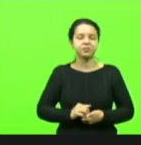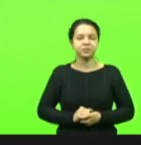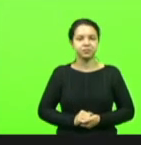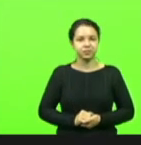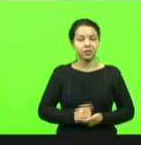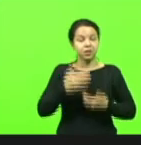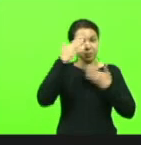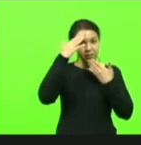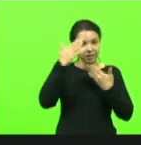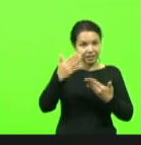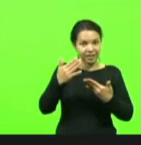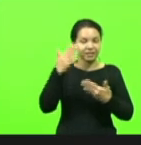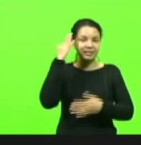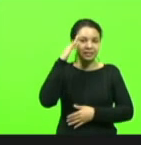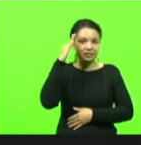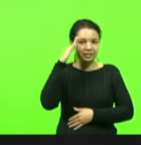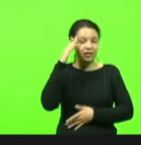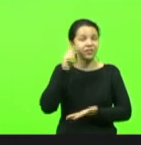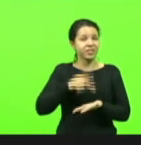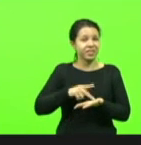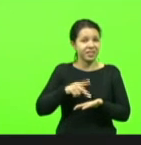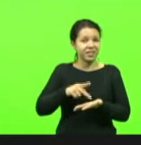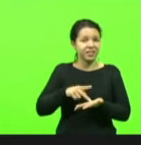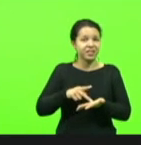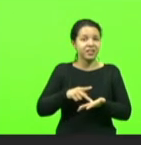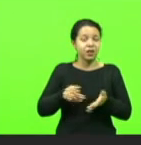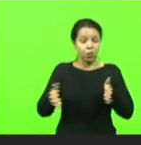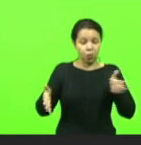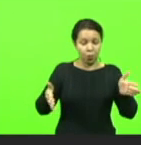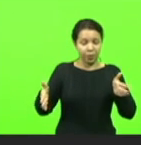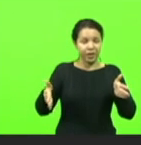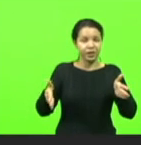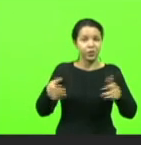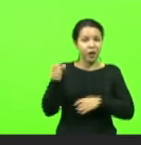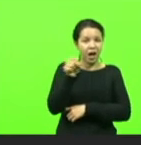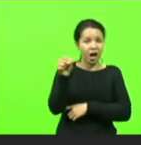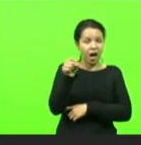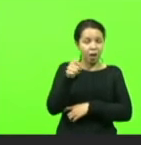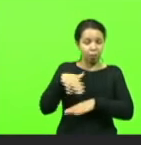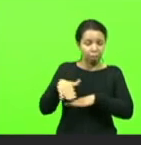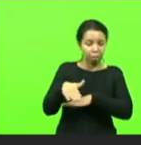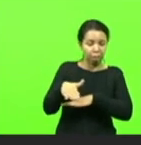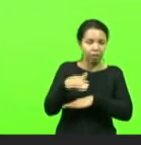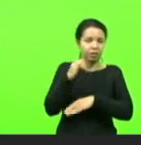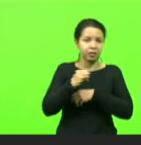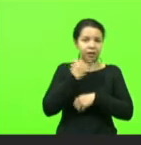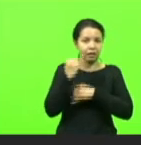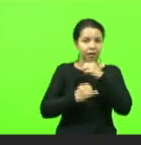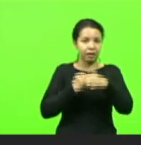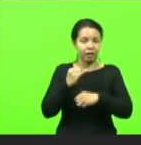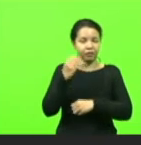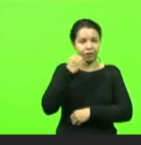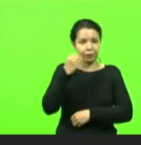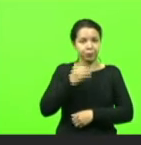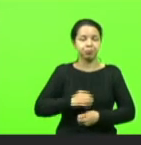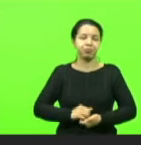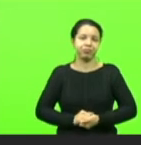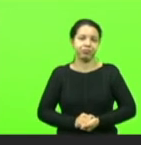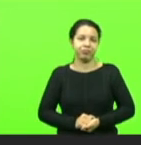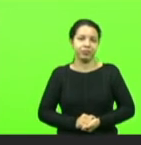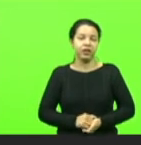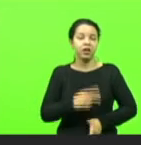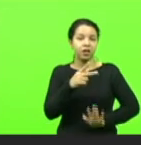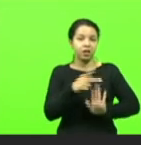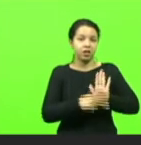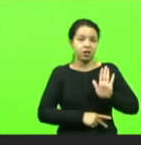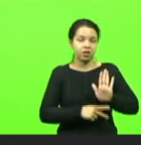obrigado obrigado pelo entendimento realmente tava passando um trecho aqui um pouquinho dificuldade de internet o relatório e voto